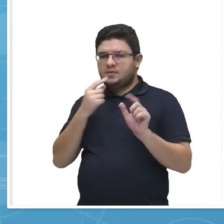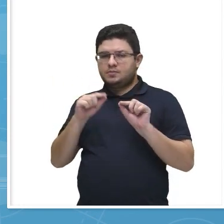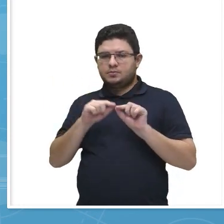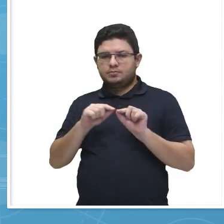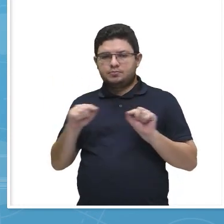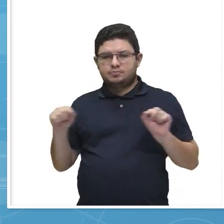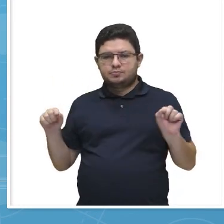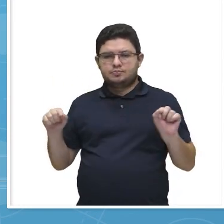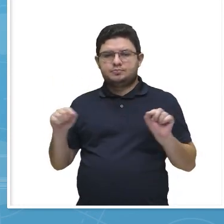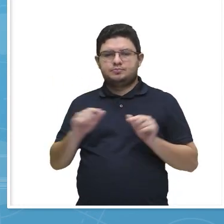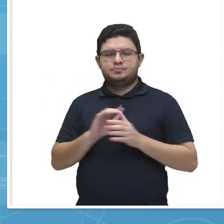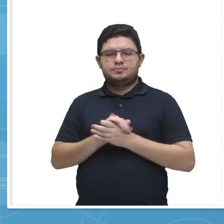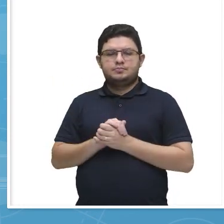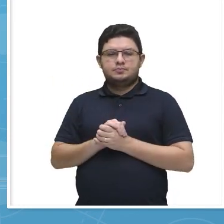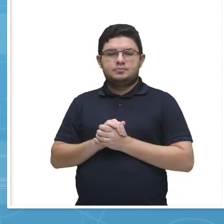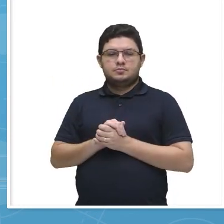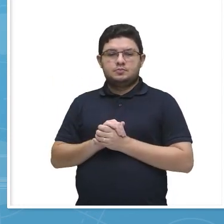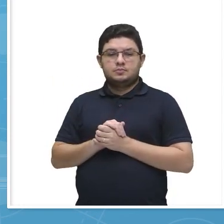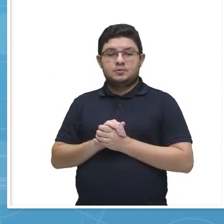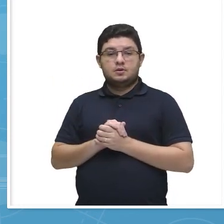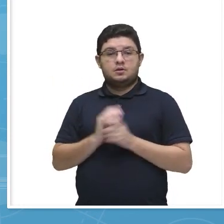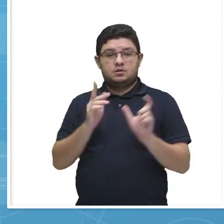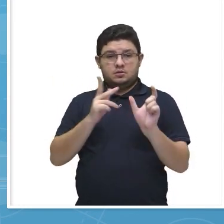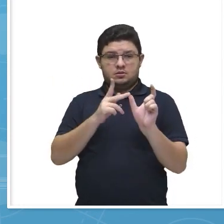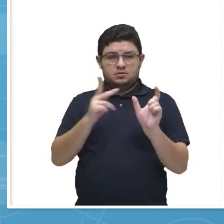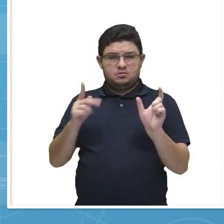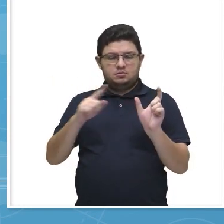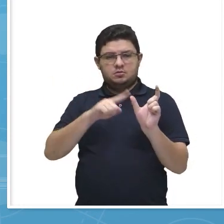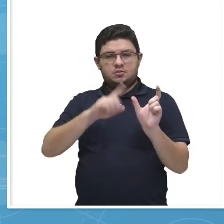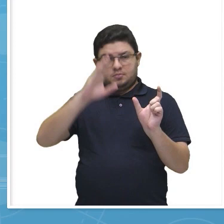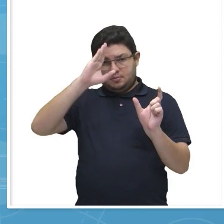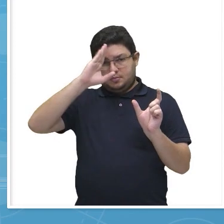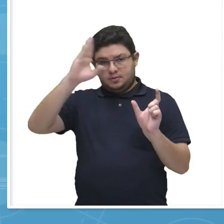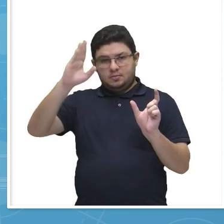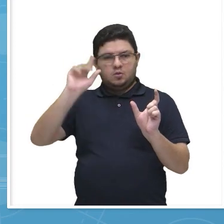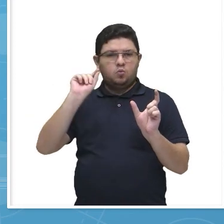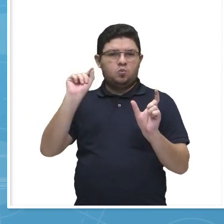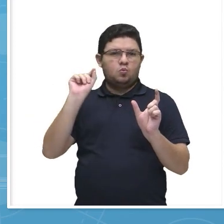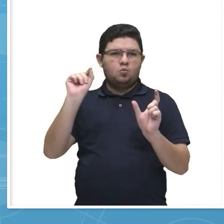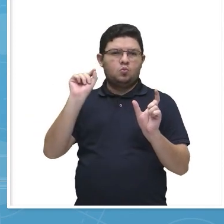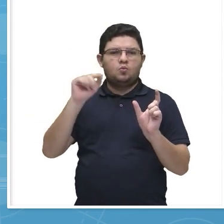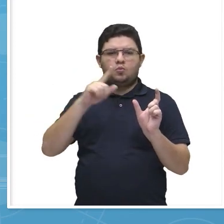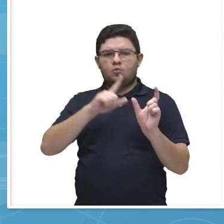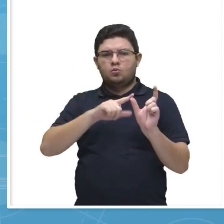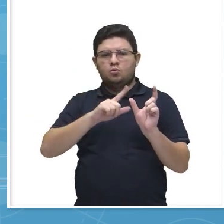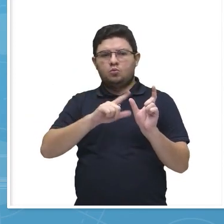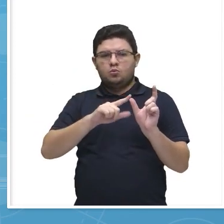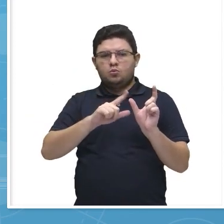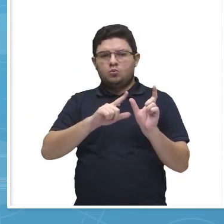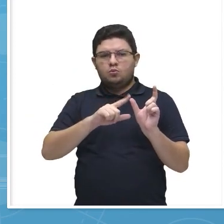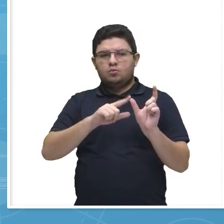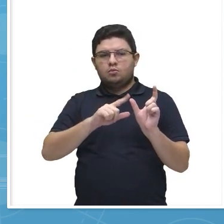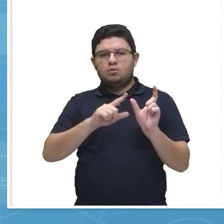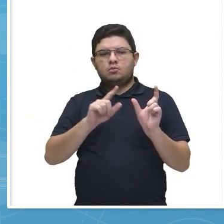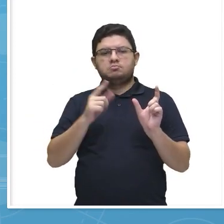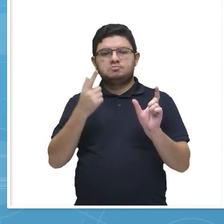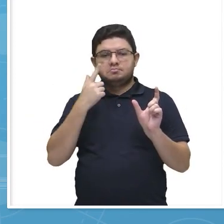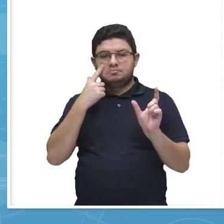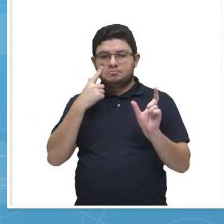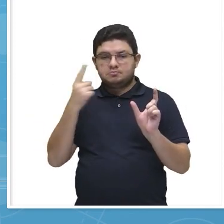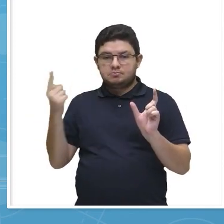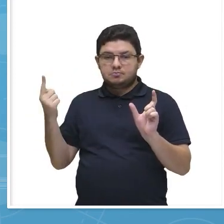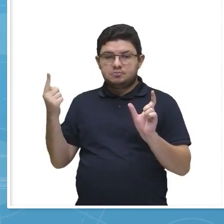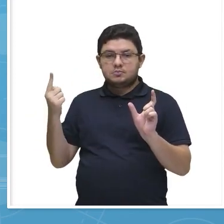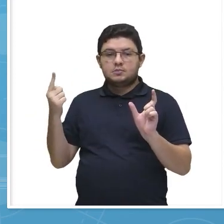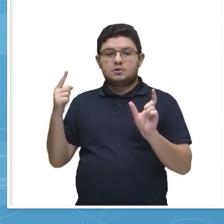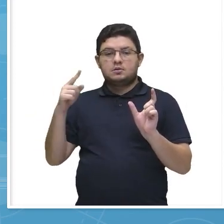gente? Qual é a palavra mais importante aí? Chegou na reta final do meu predicado. Perceba que a